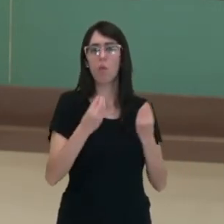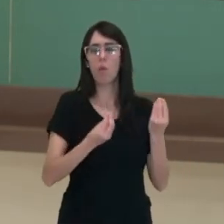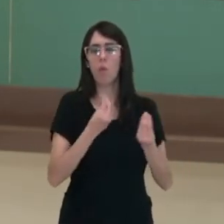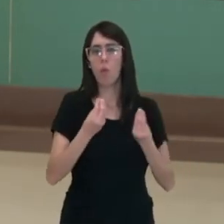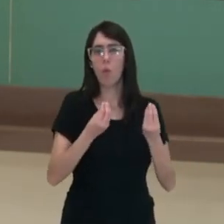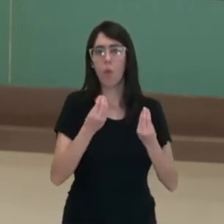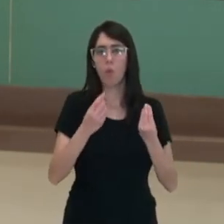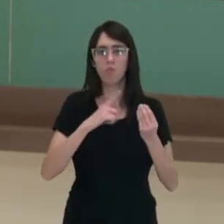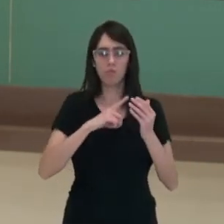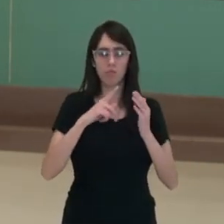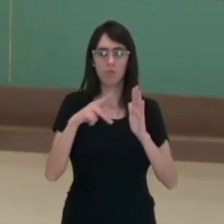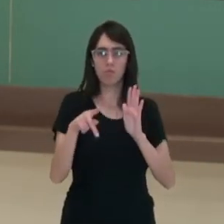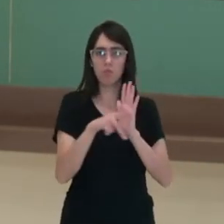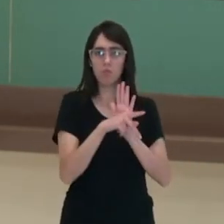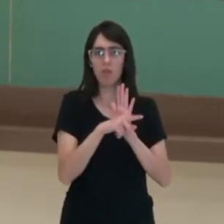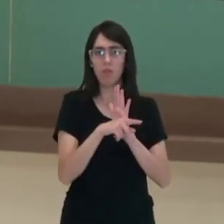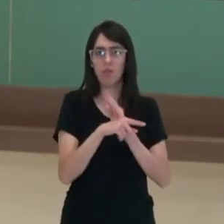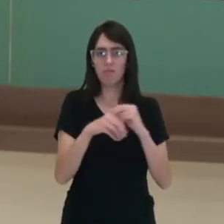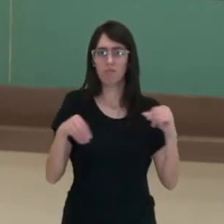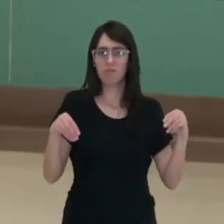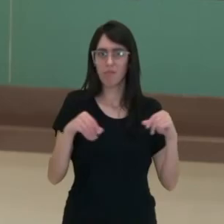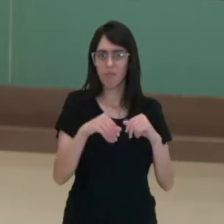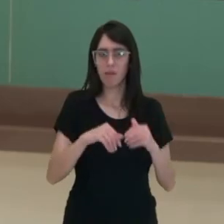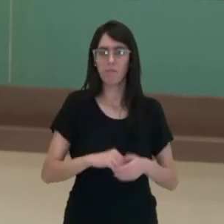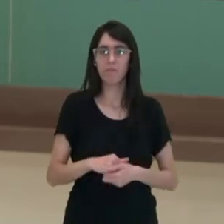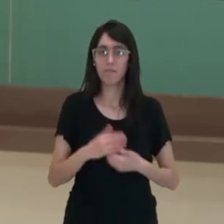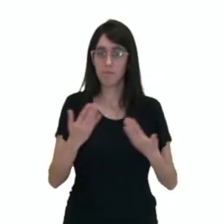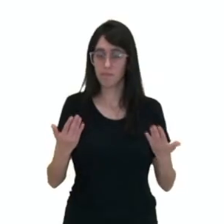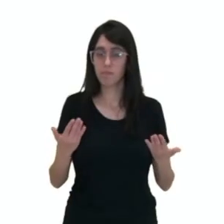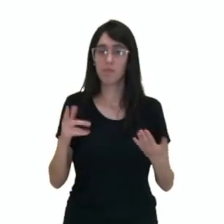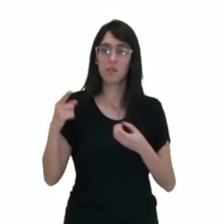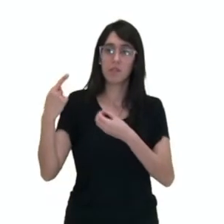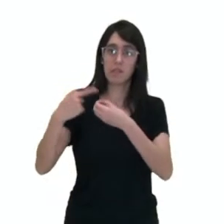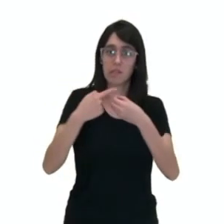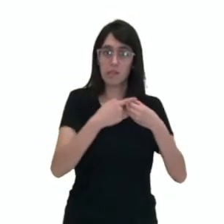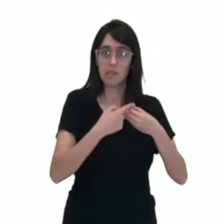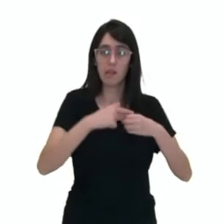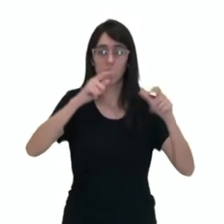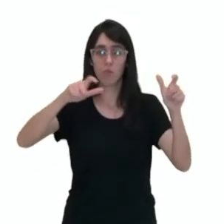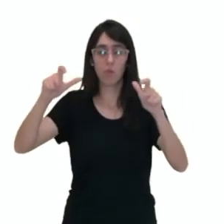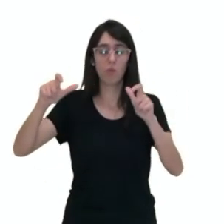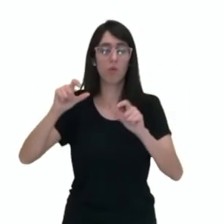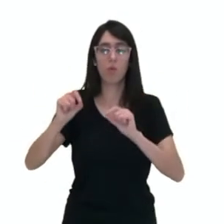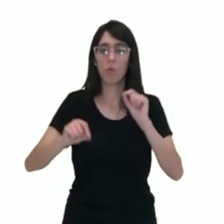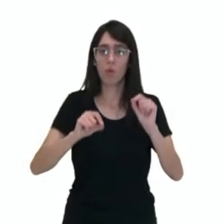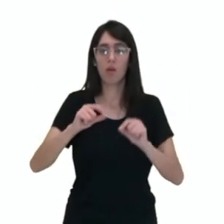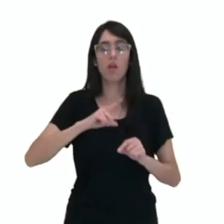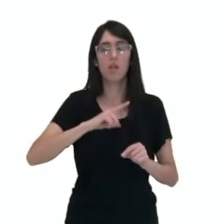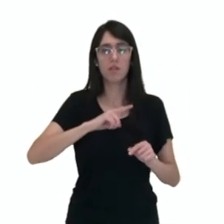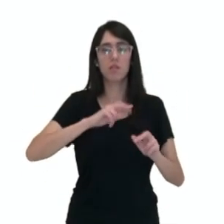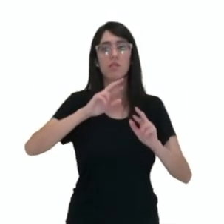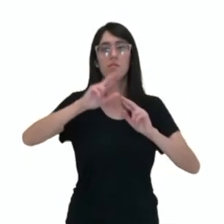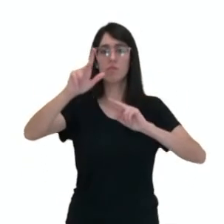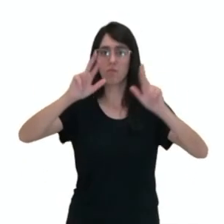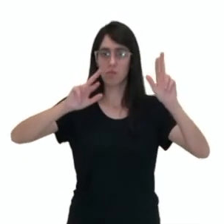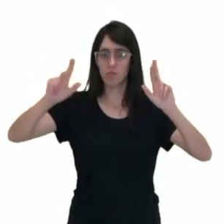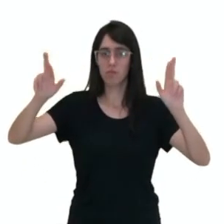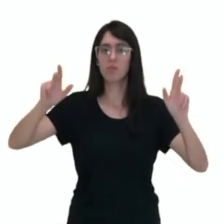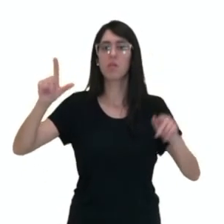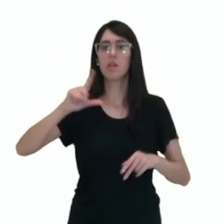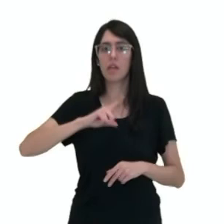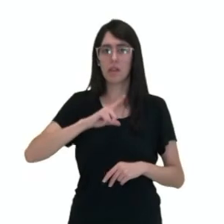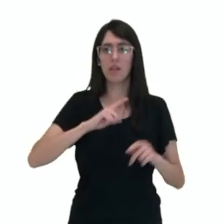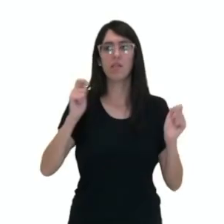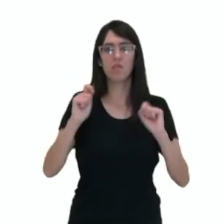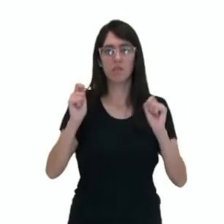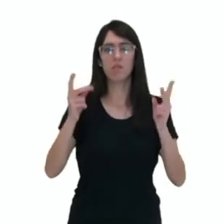da terra, tá? Então, as cidades e os lugares, eles expressam essa diferenciação, é visível, você